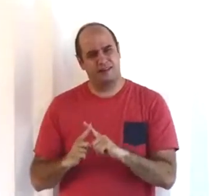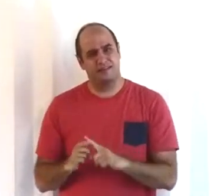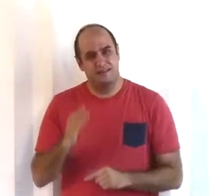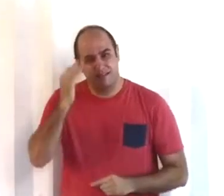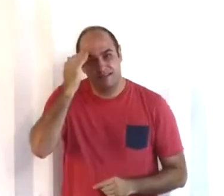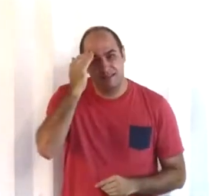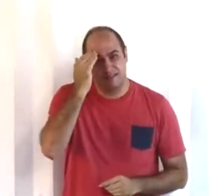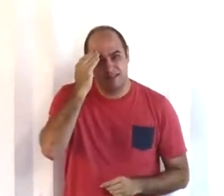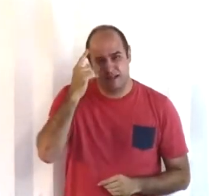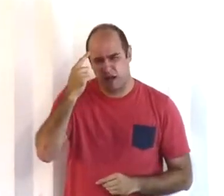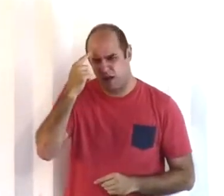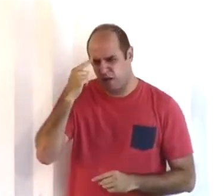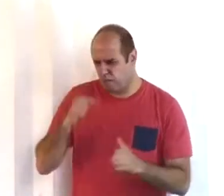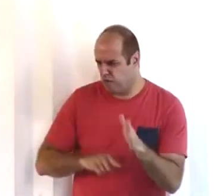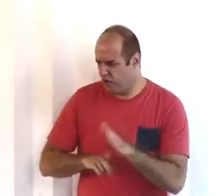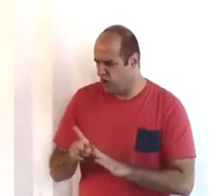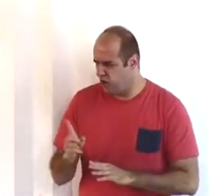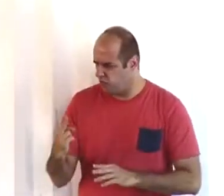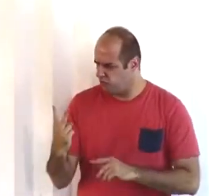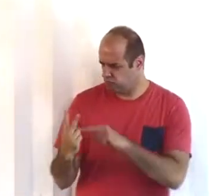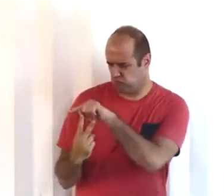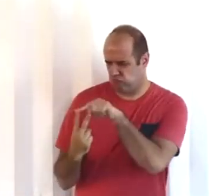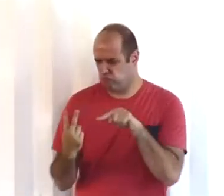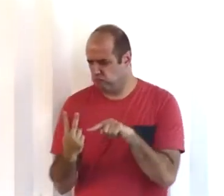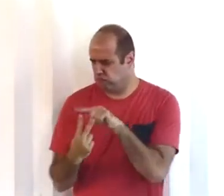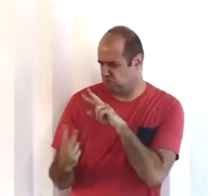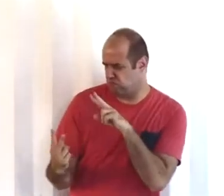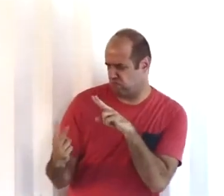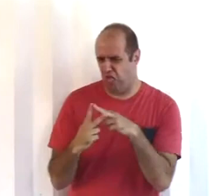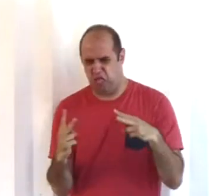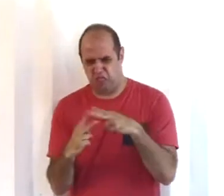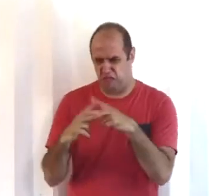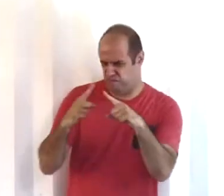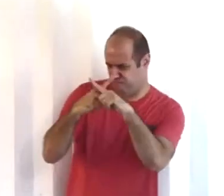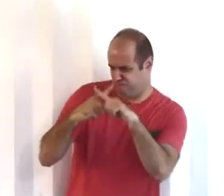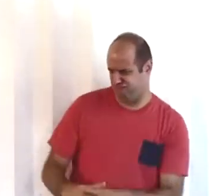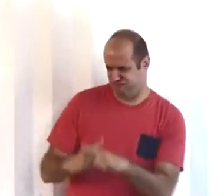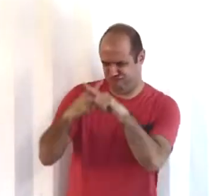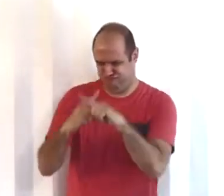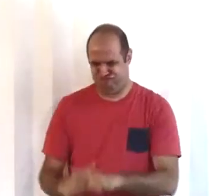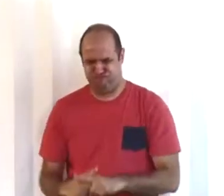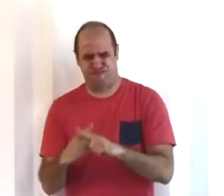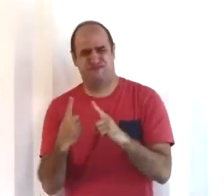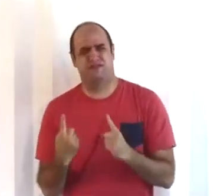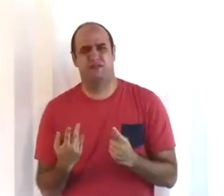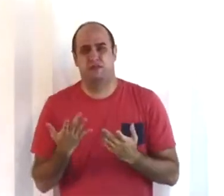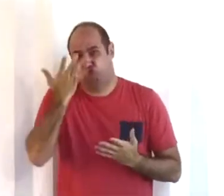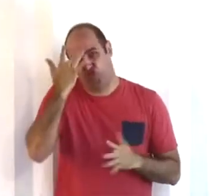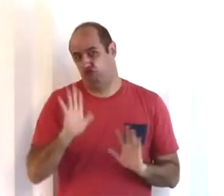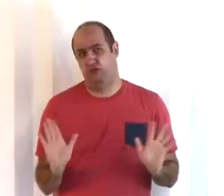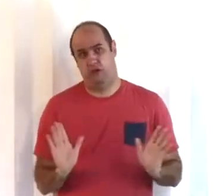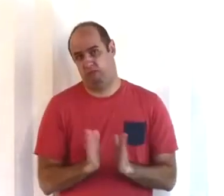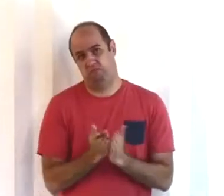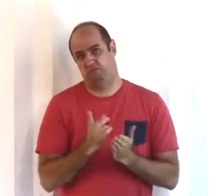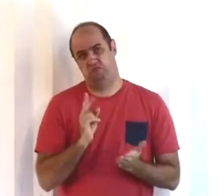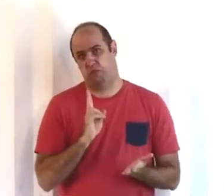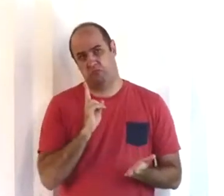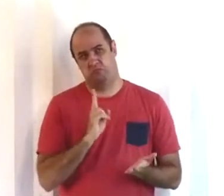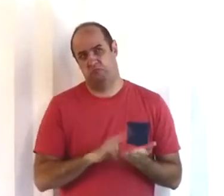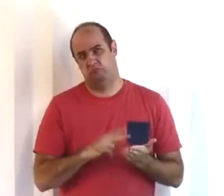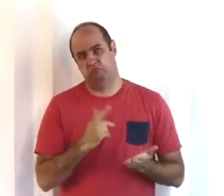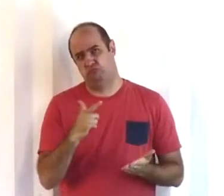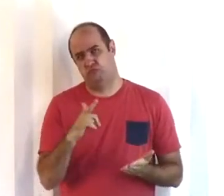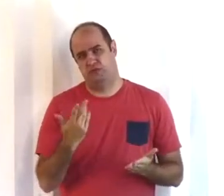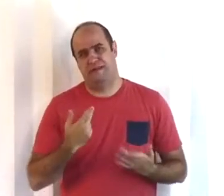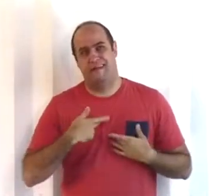estavam lutando entre si? Estavam debatendo por algum gosto particular? O texto não mostra. E nós não podemos